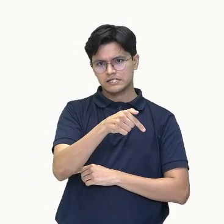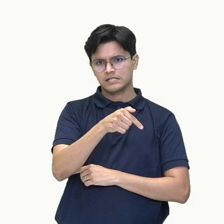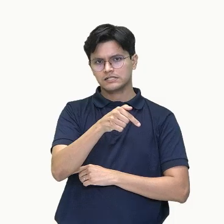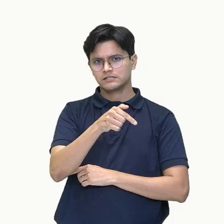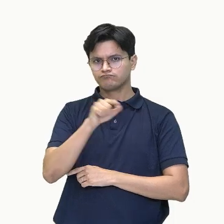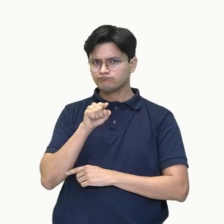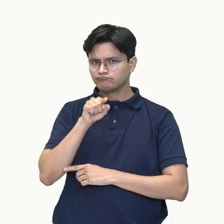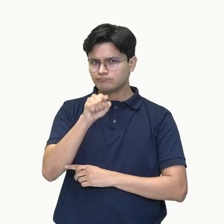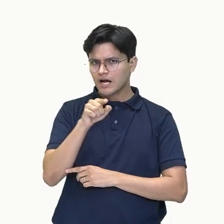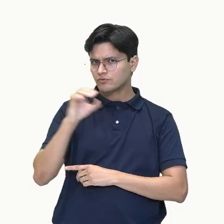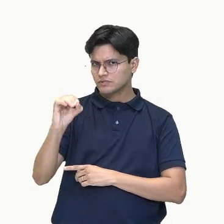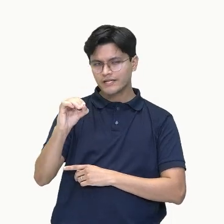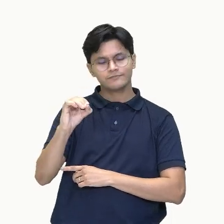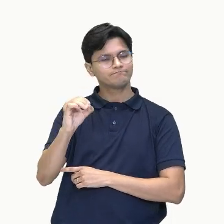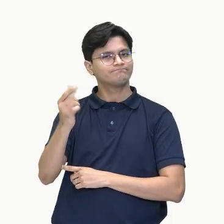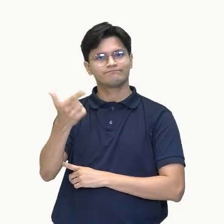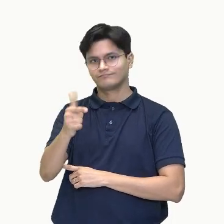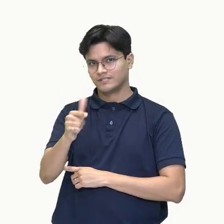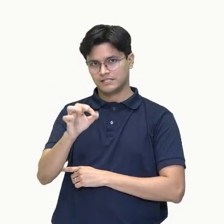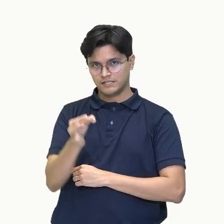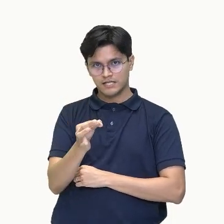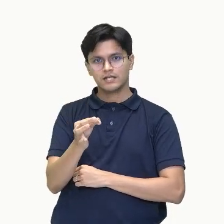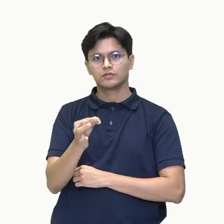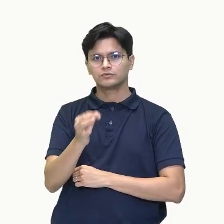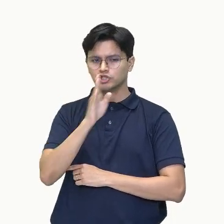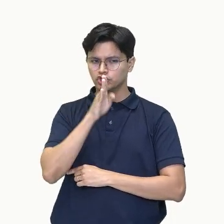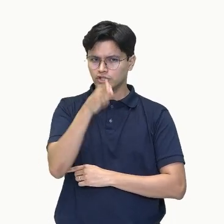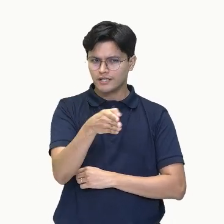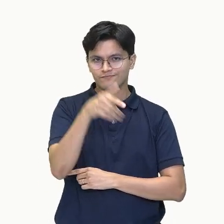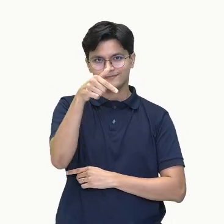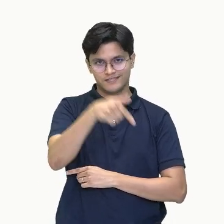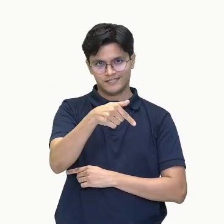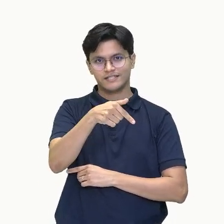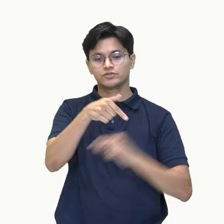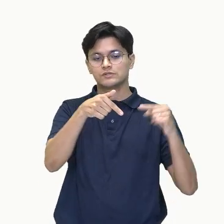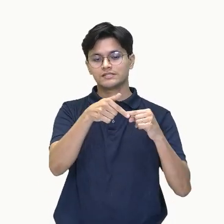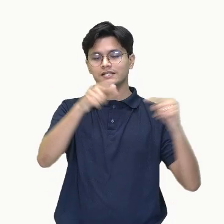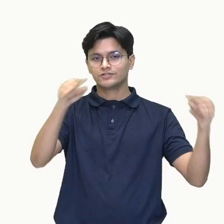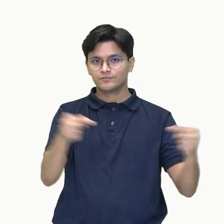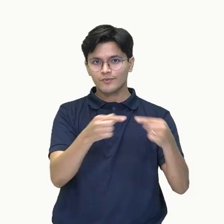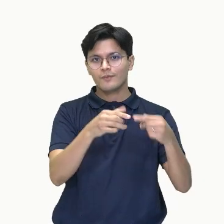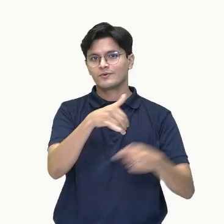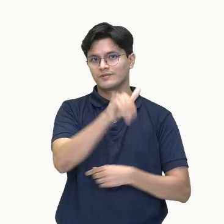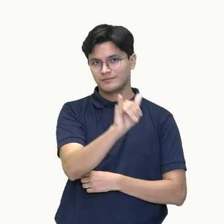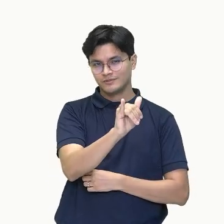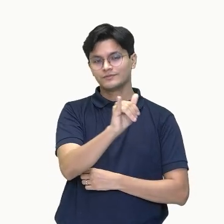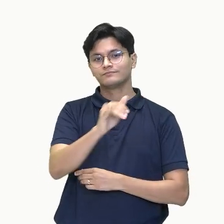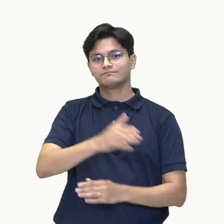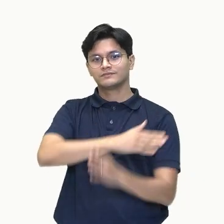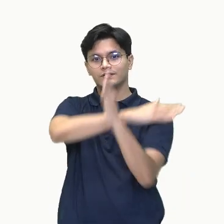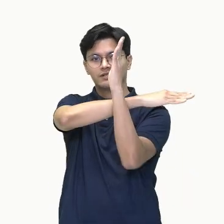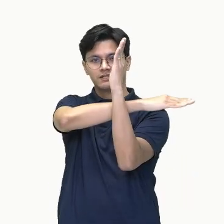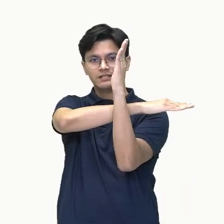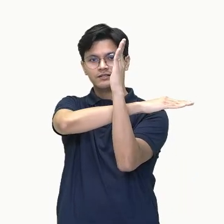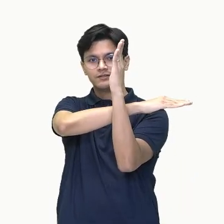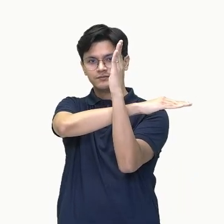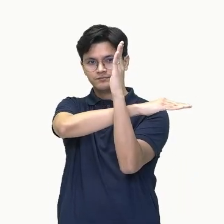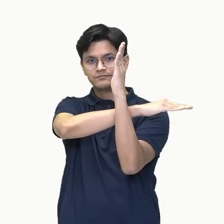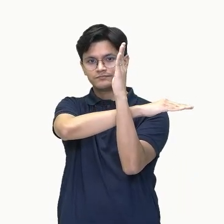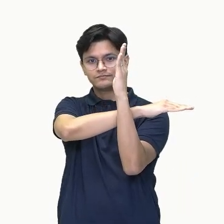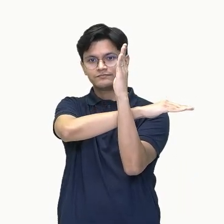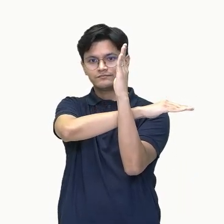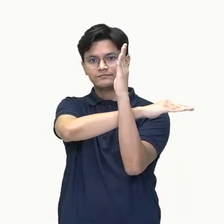direto no 7. Só que o 7 é o segundo número, então ele pertence ao eixo do Y. E está aqui em cima, porque ele é